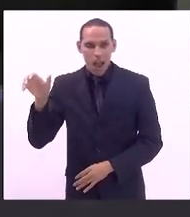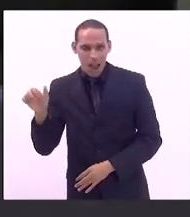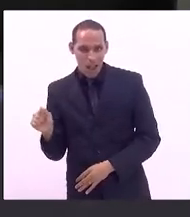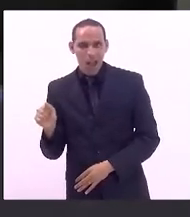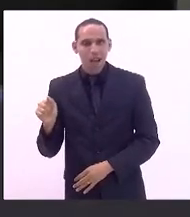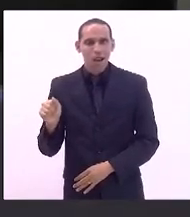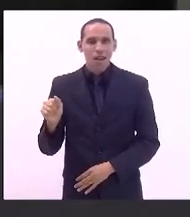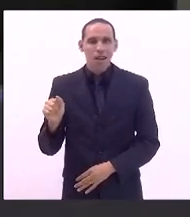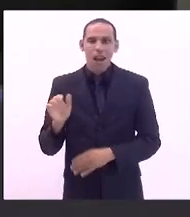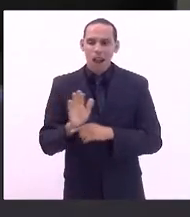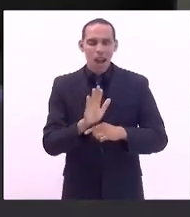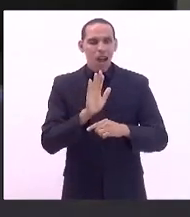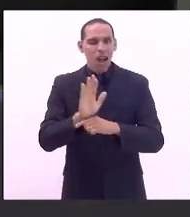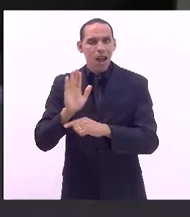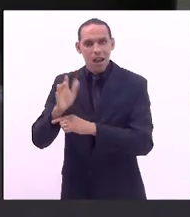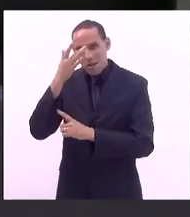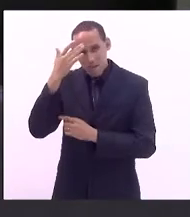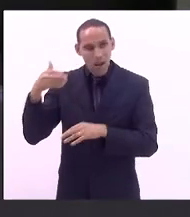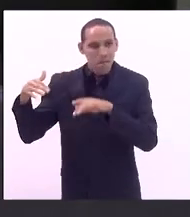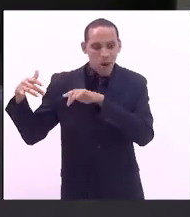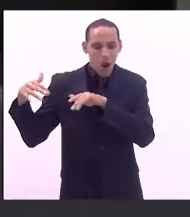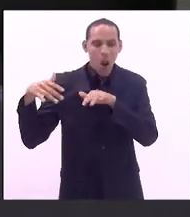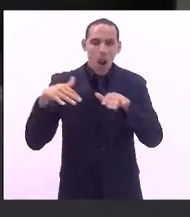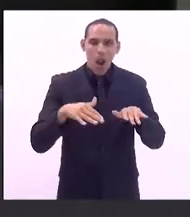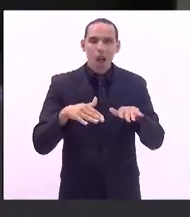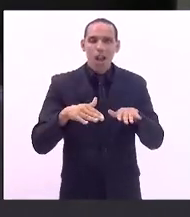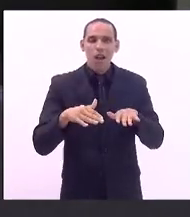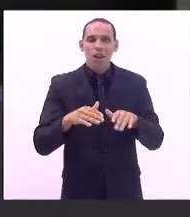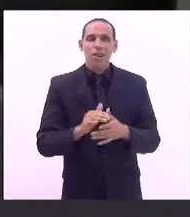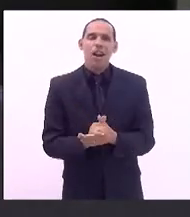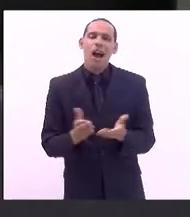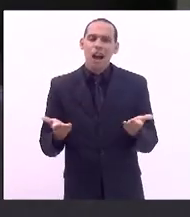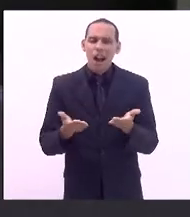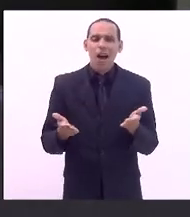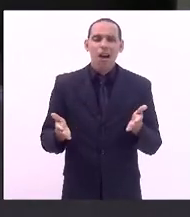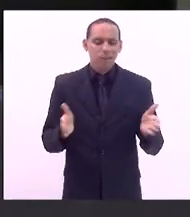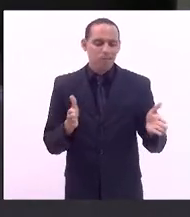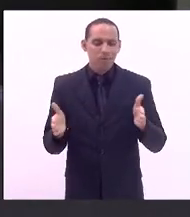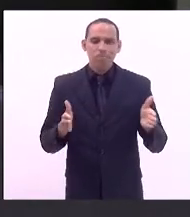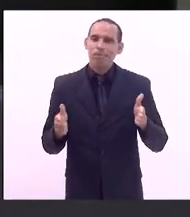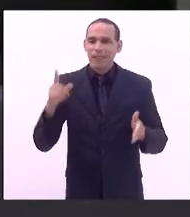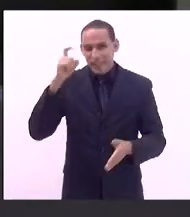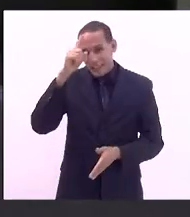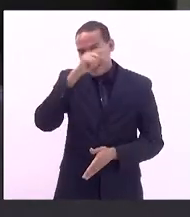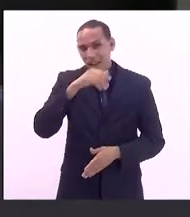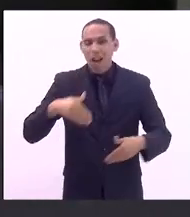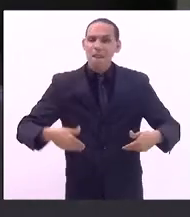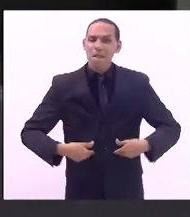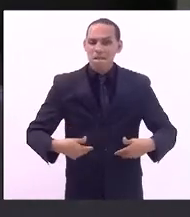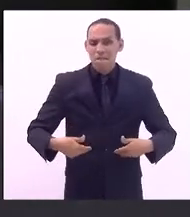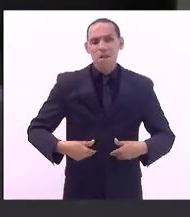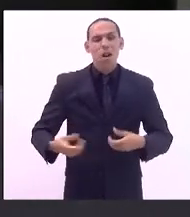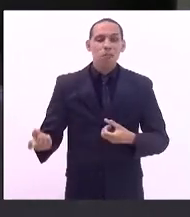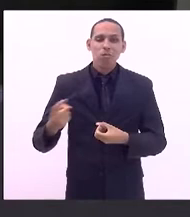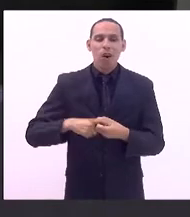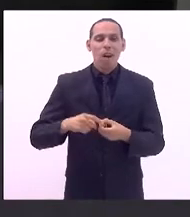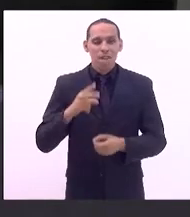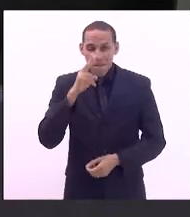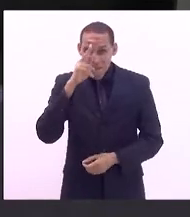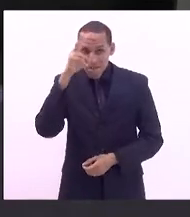povo que busca aqueles tempos ali no tempo tão difícil Onde a fome voltou a predominar